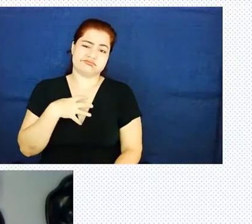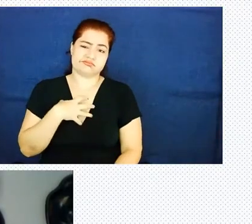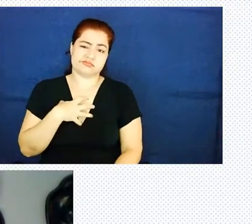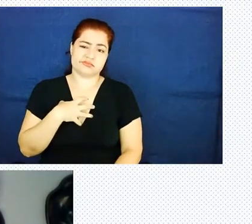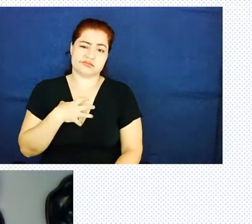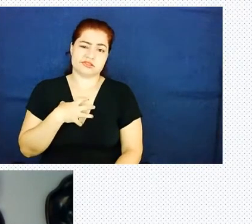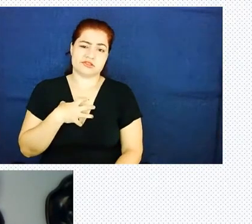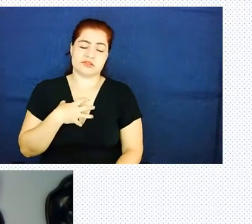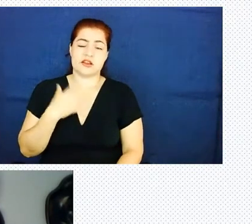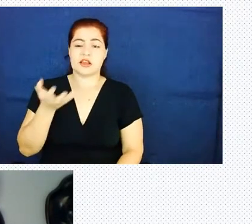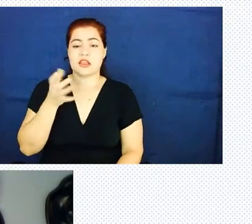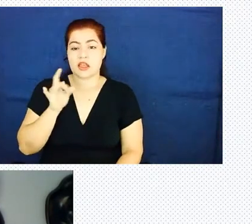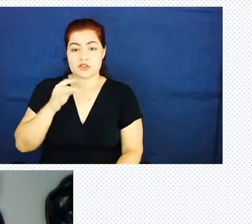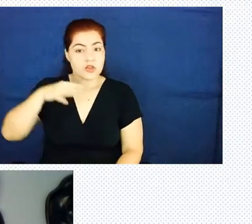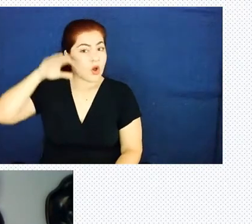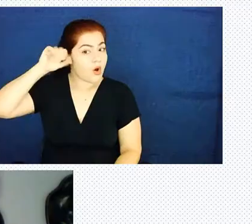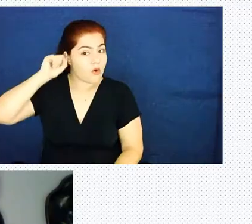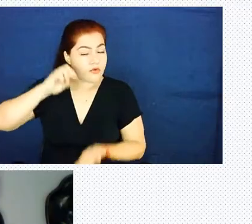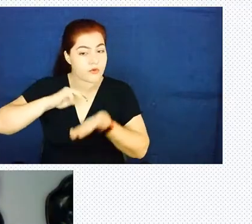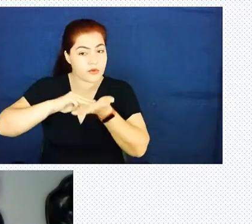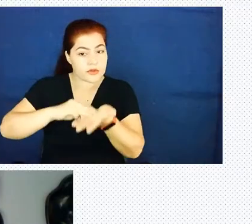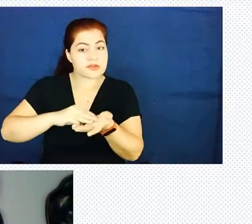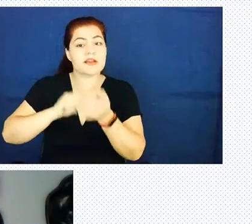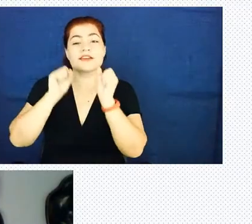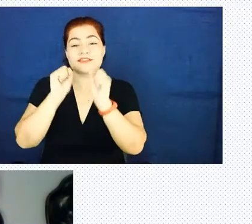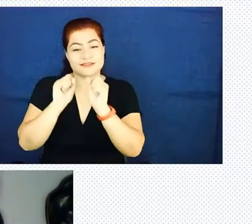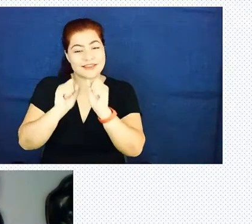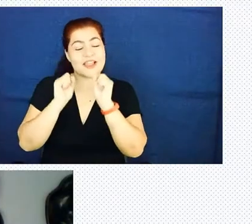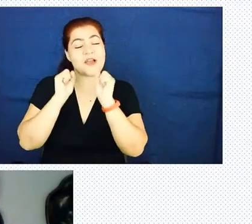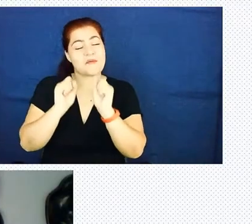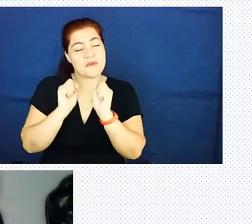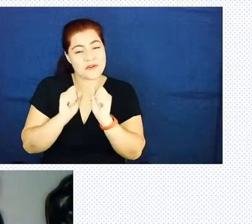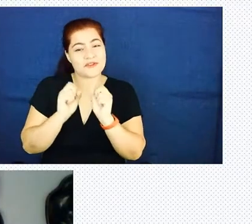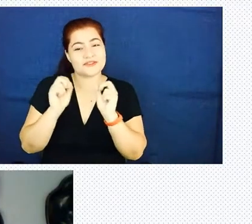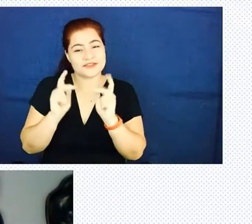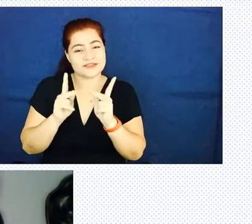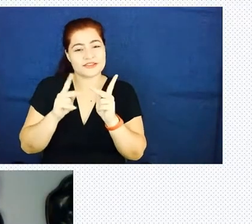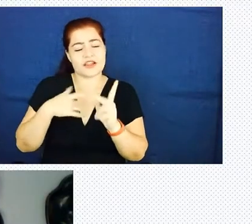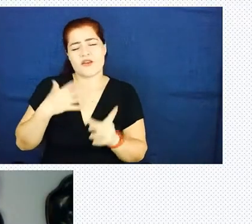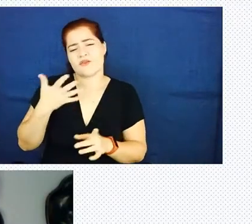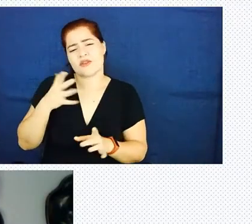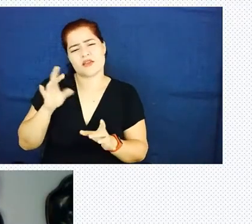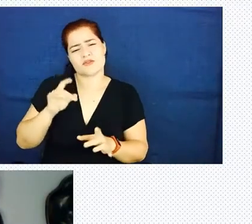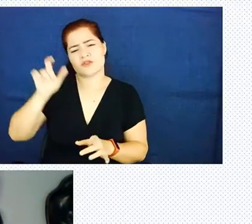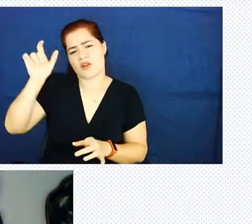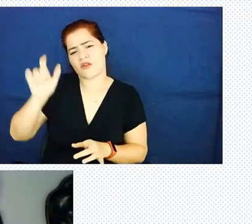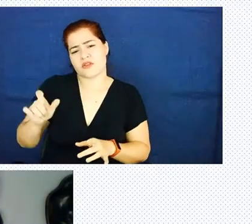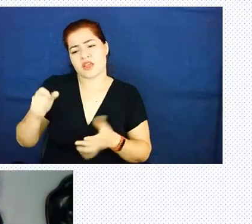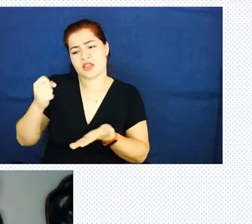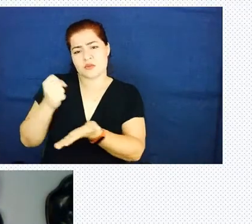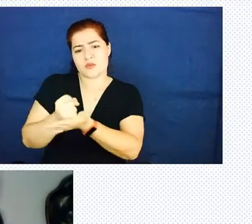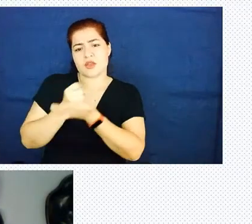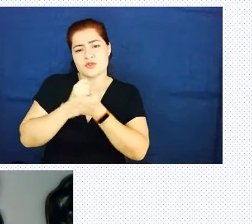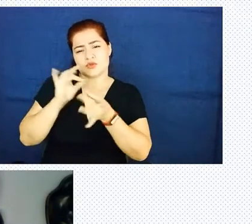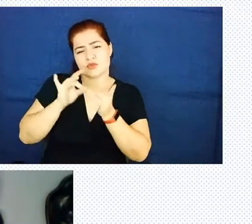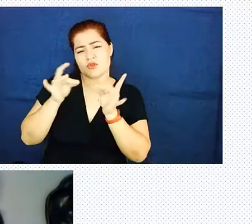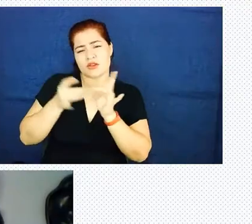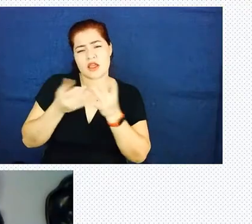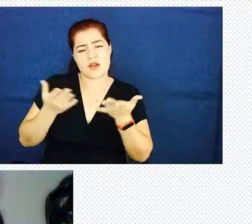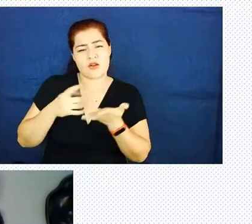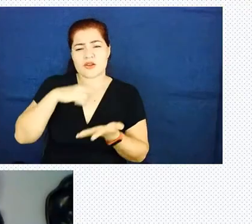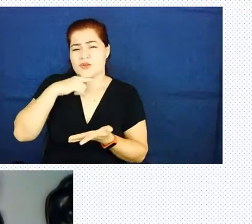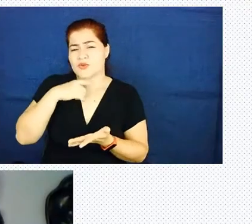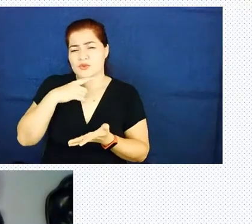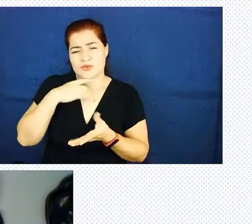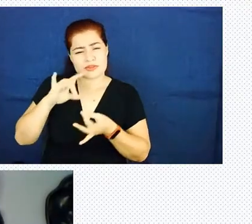Quer só ouvir uma mensagem? Então vai lá também. Não, eu quero alguém que me ajude a orar. Nesse momento eu não estou conseguindo